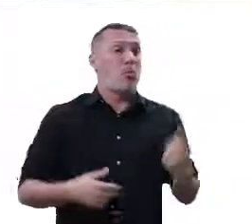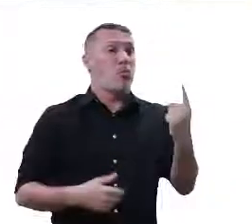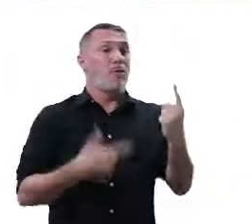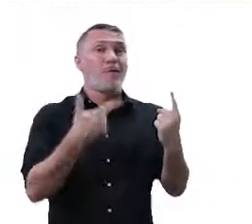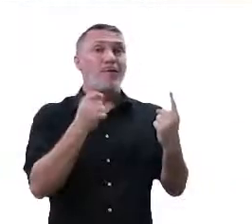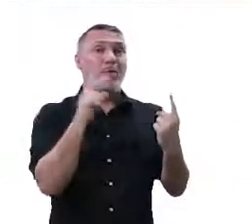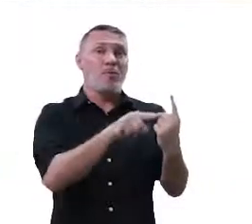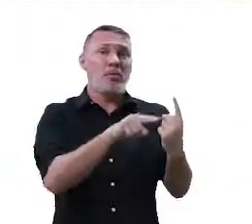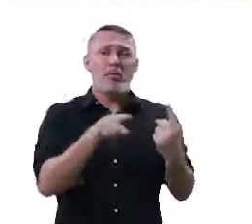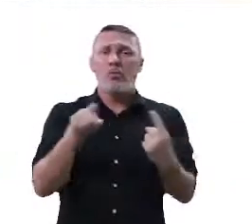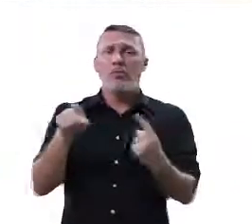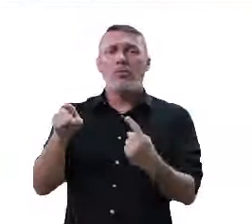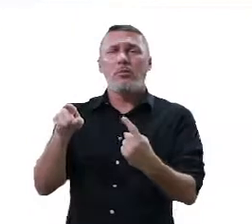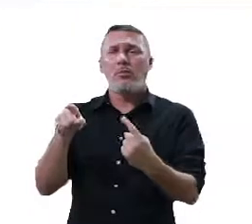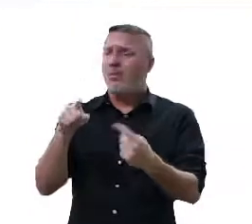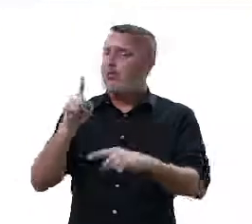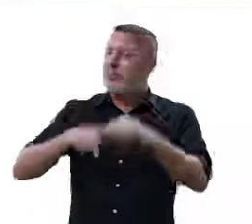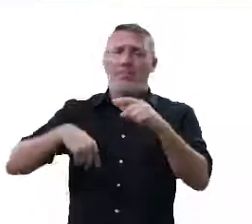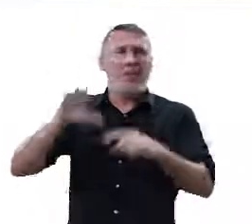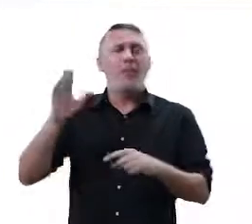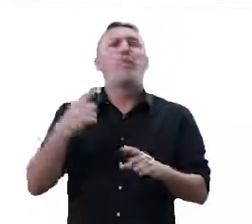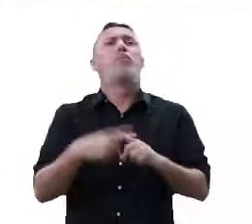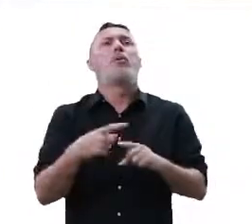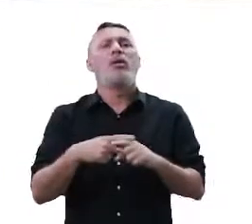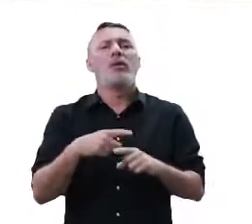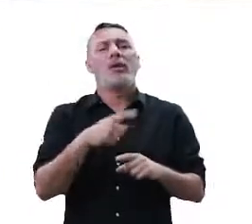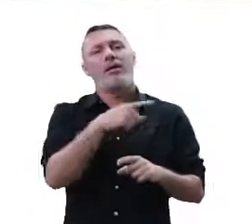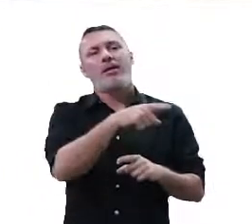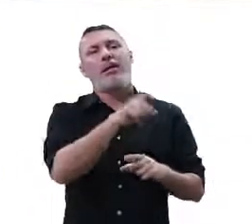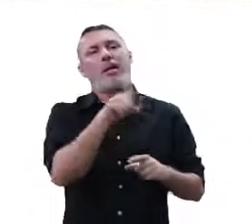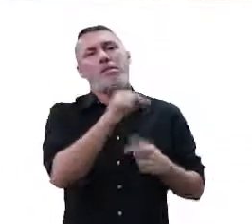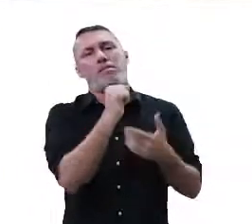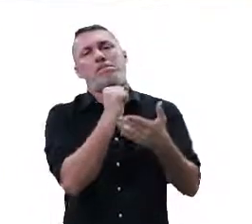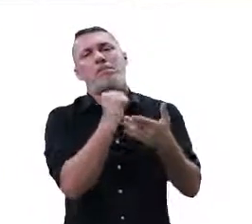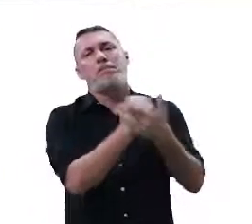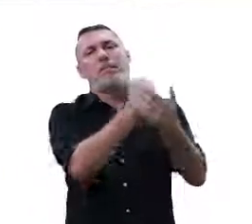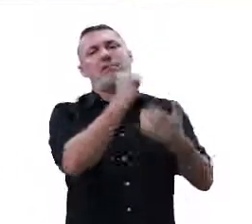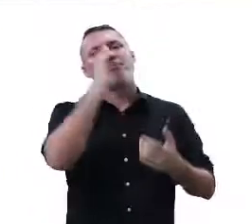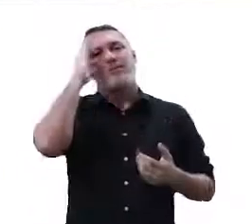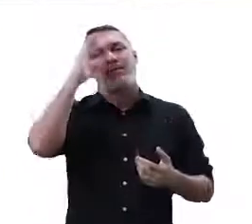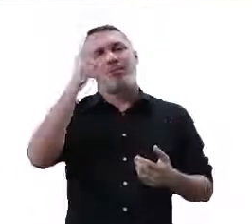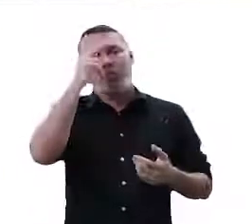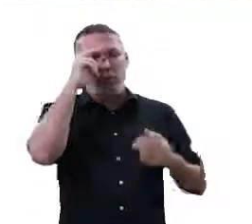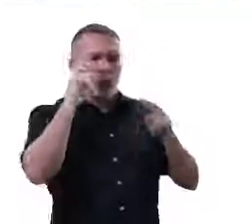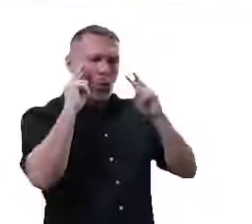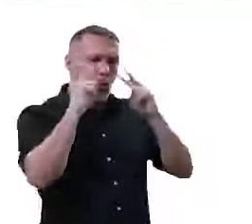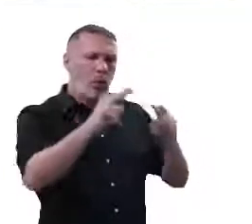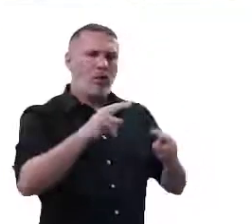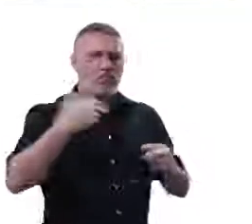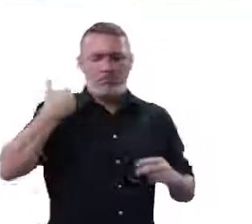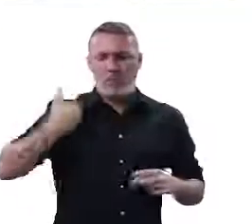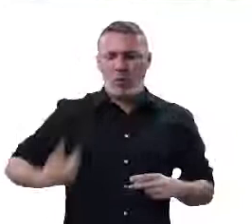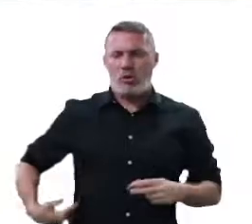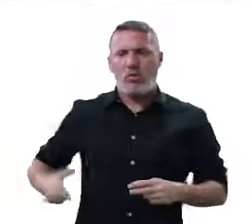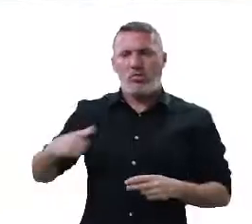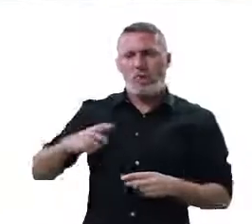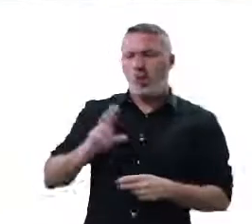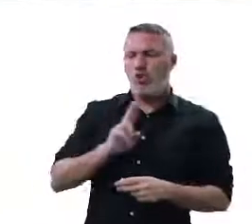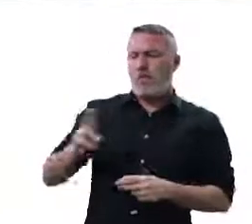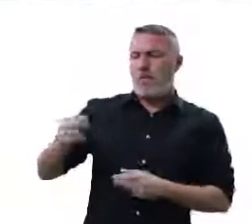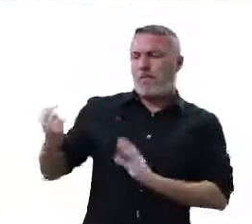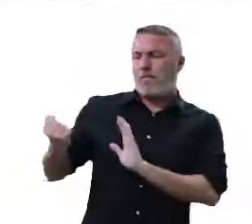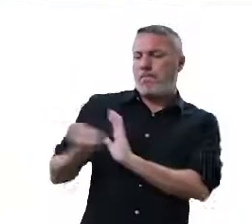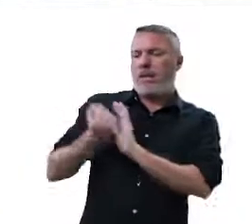está comprando uma ideia, você está comprando uma marca, entendeu? Então, essa é uma situação